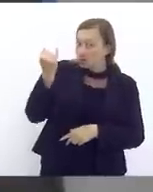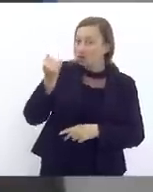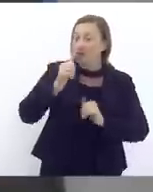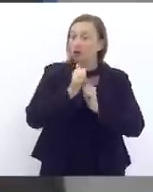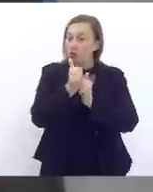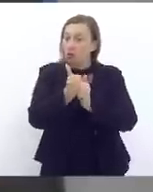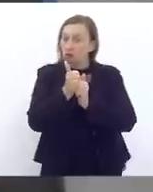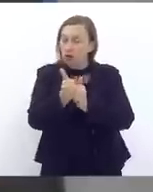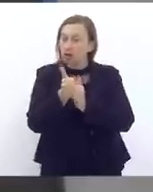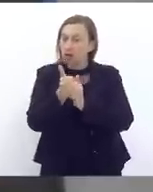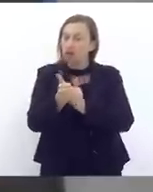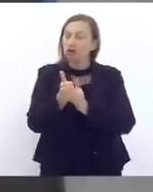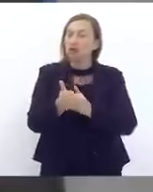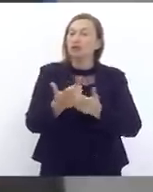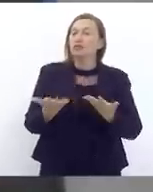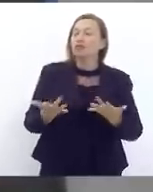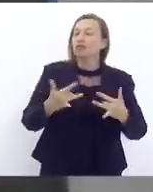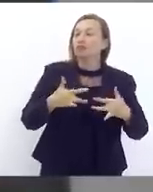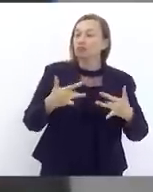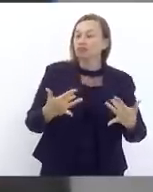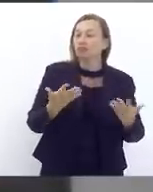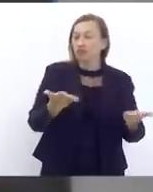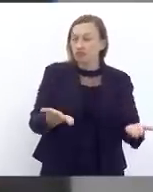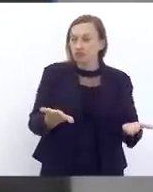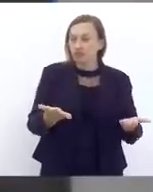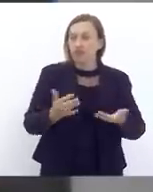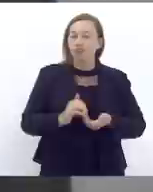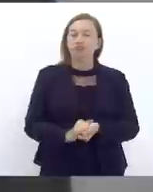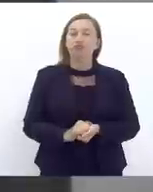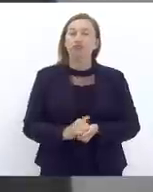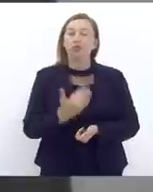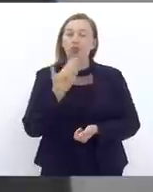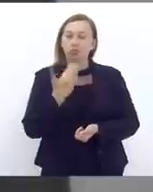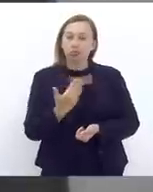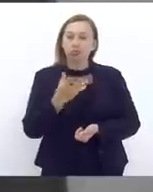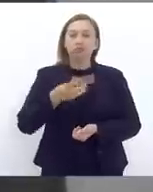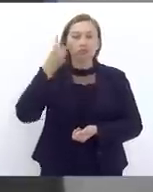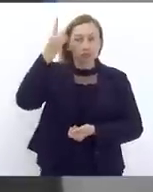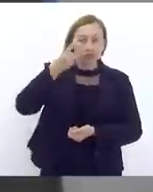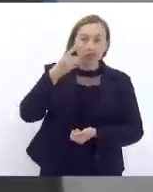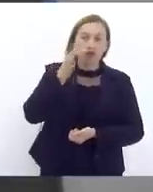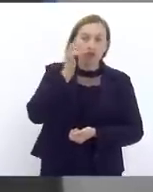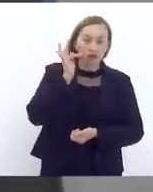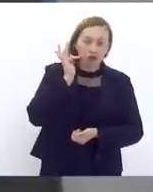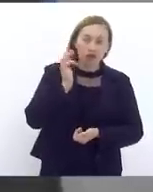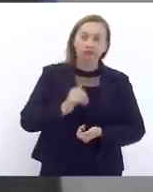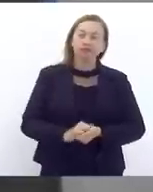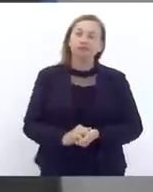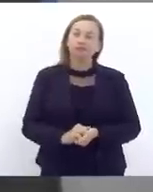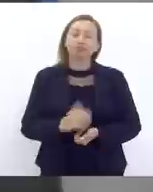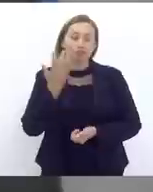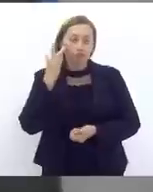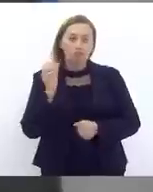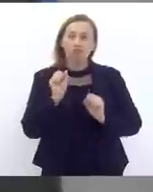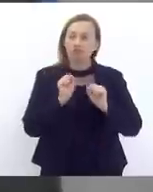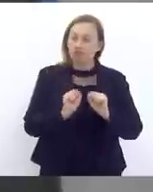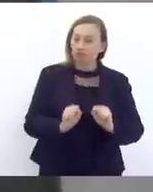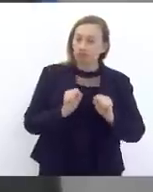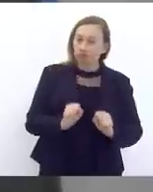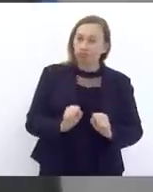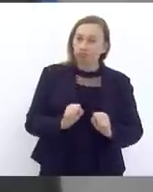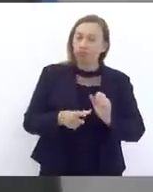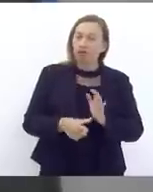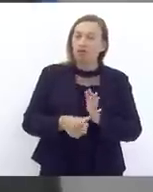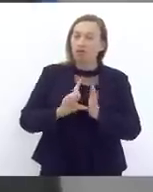gente acompanhe e me solidarizar aqui com a sugestão do deputado Flávio serafini acho que a gente poderia né